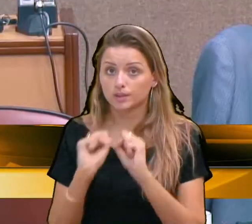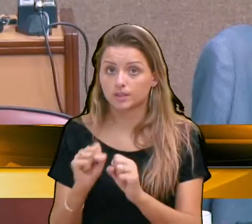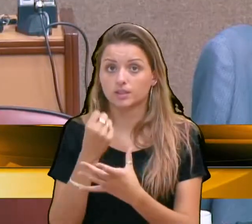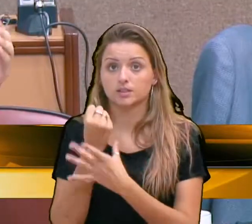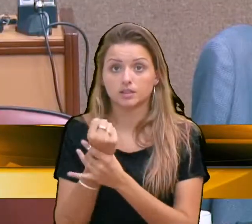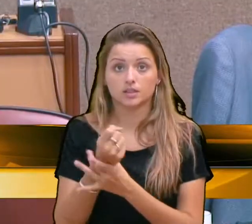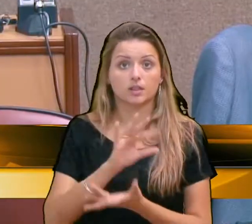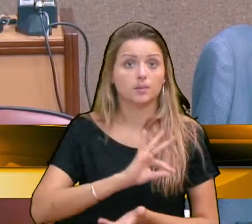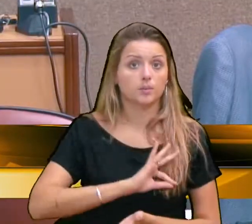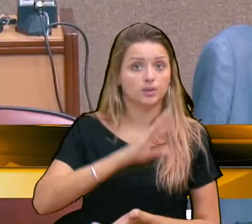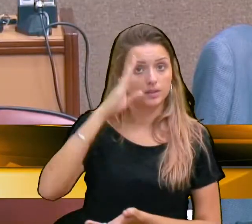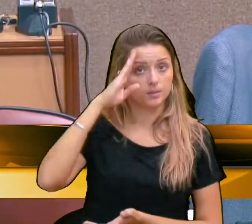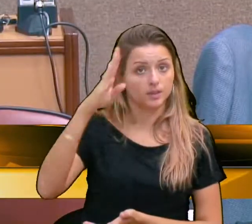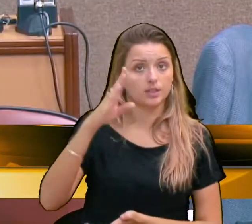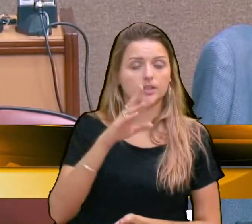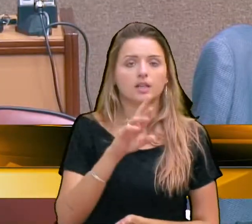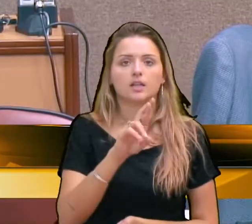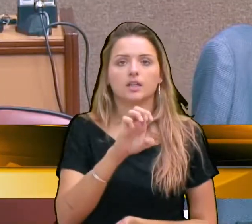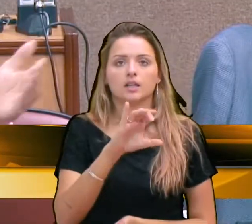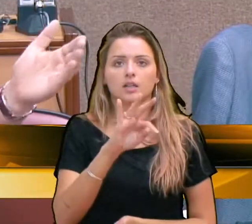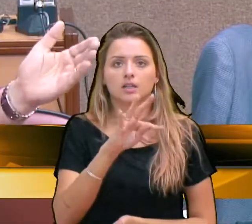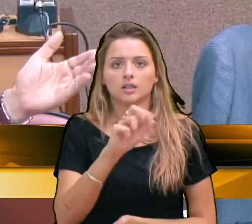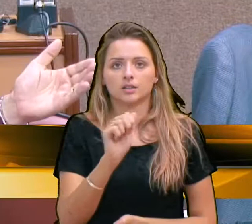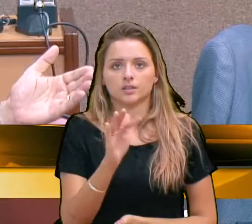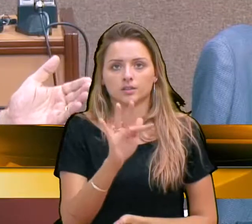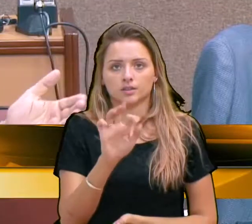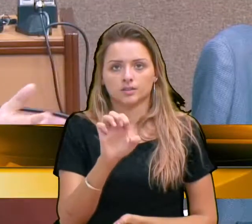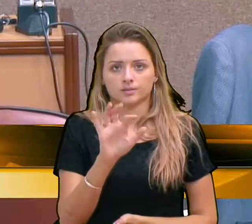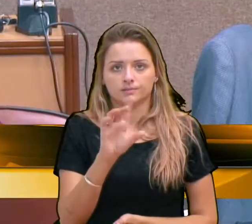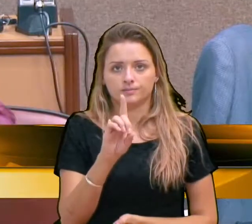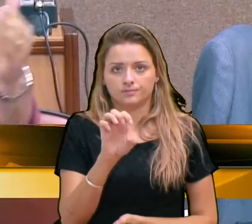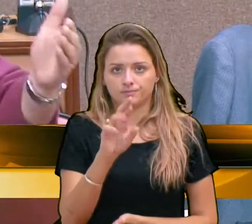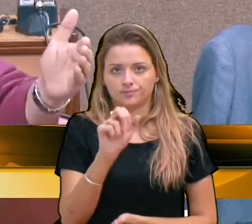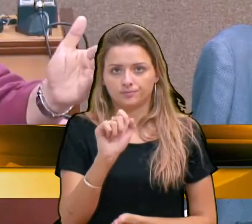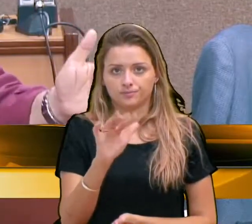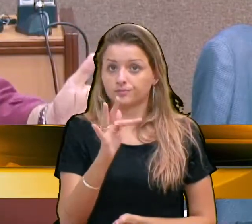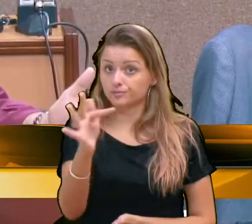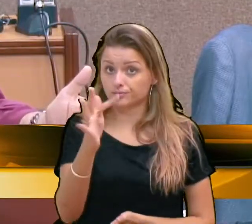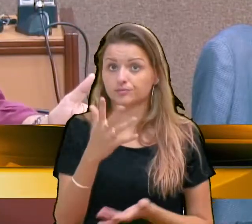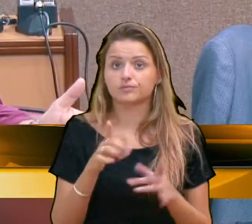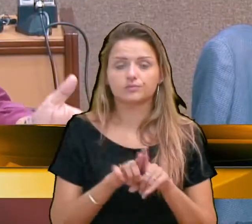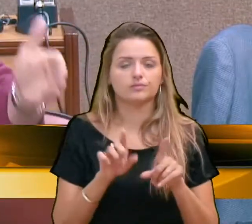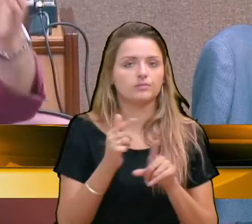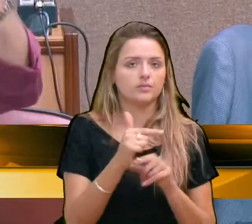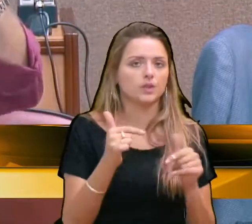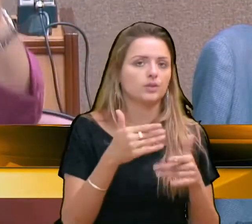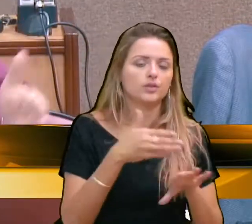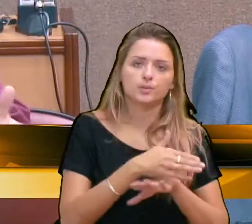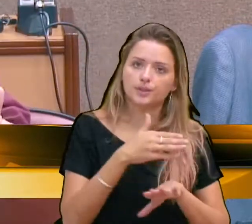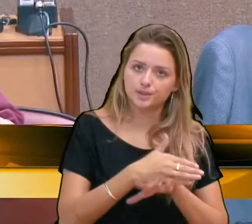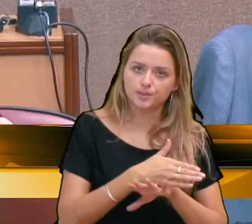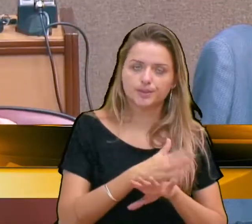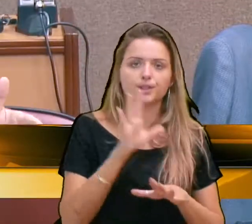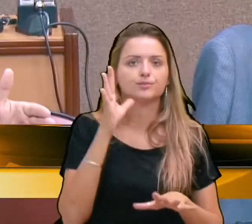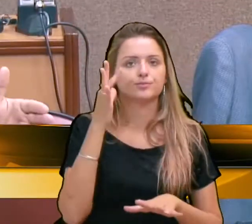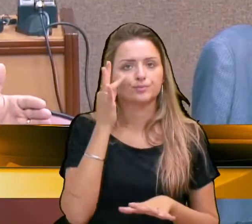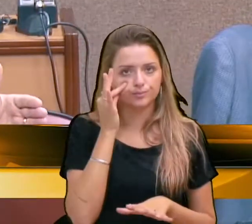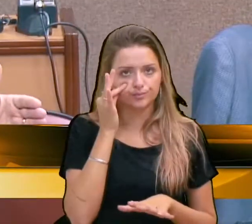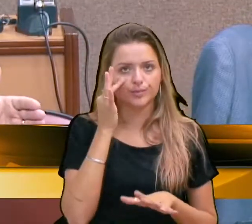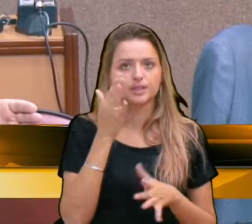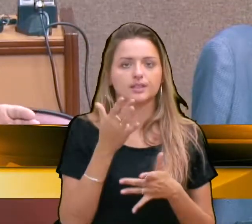Militar, Polícia Civil, Receita Federal. Não esteve, infelizmente, quem tem a competência também legal de